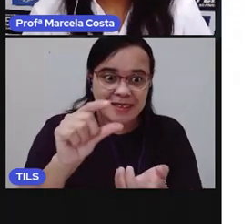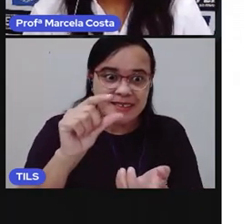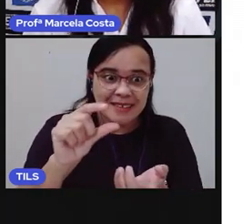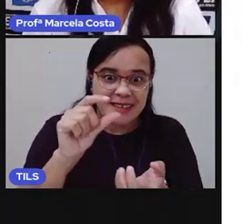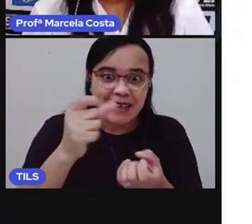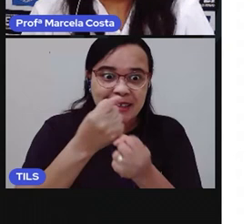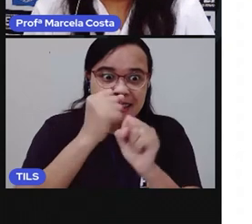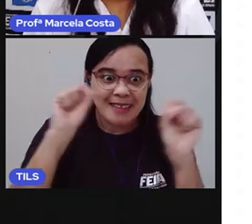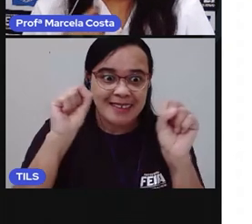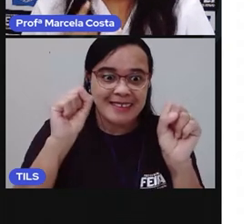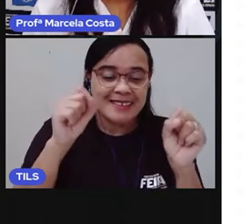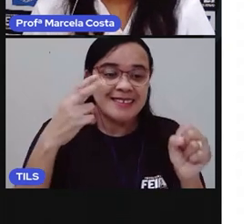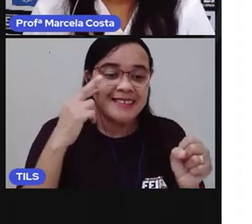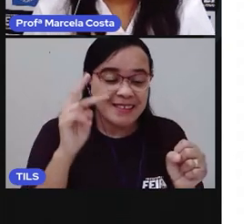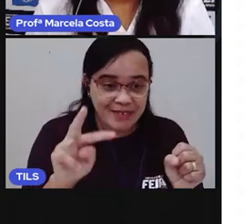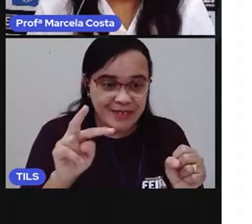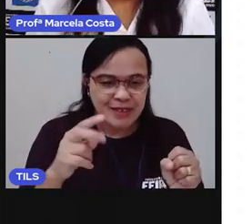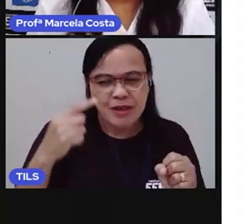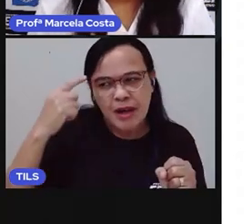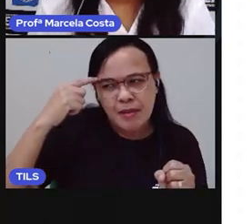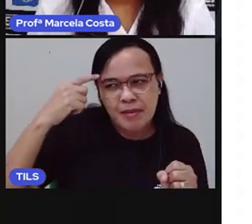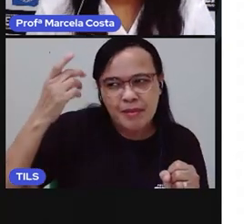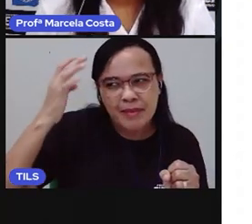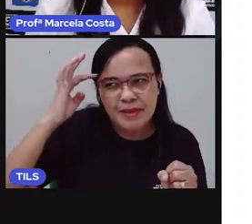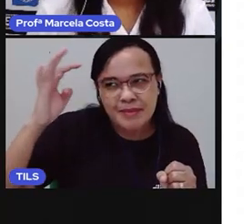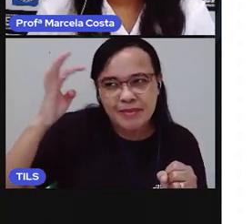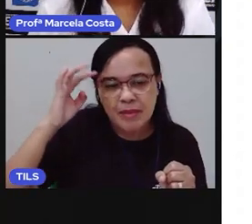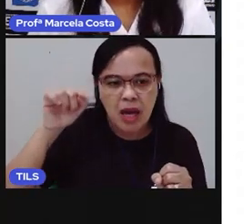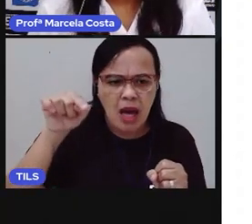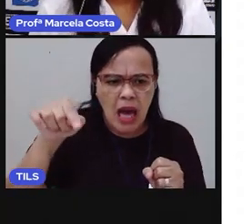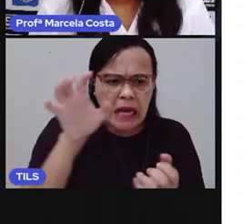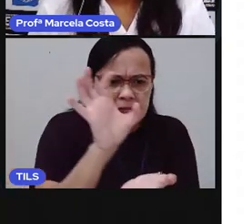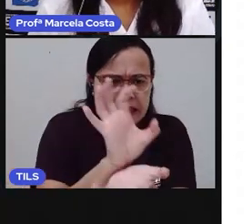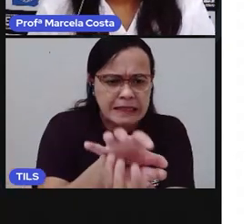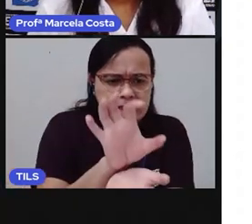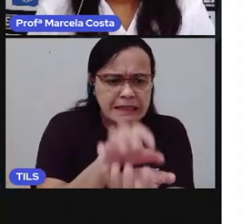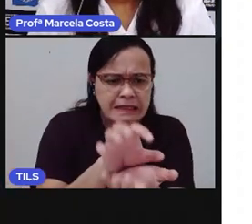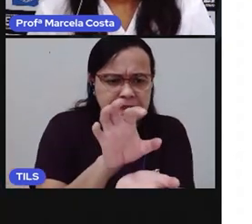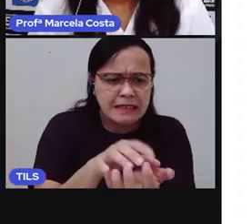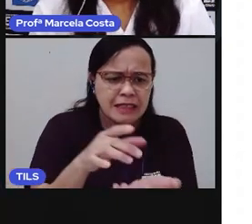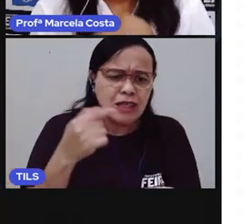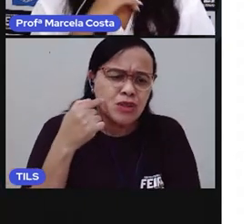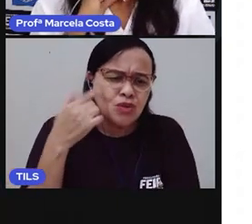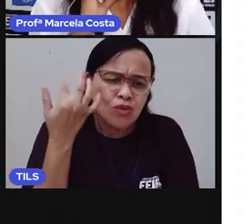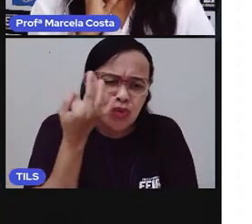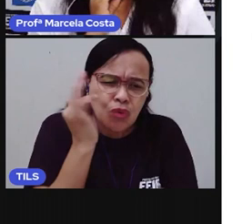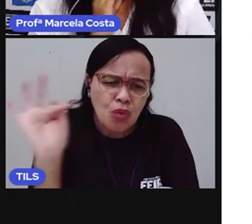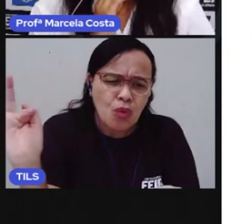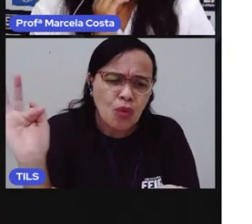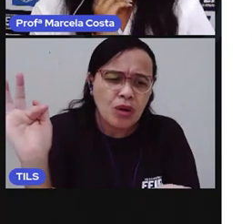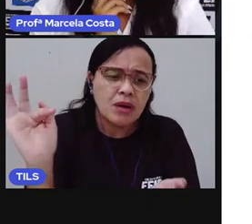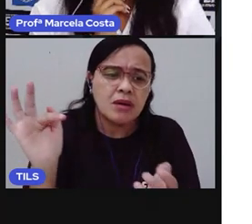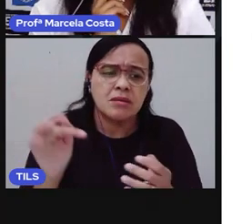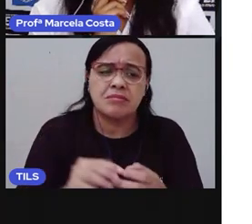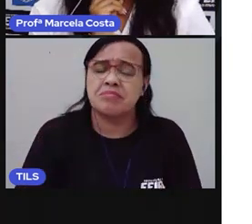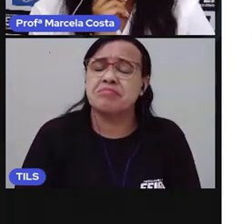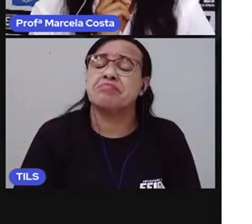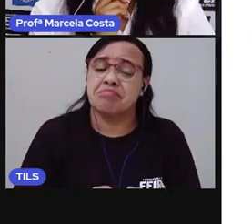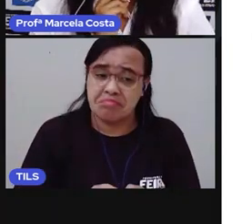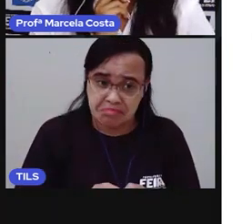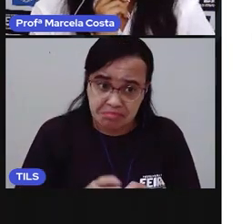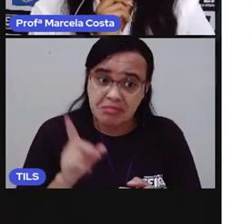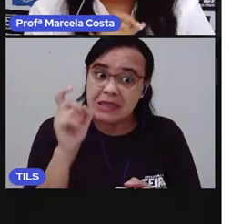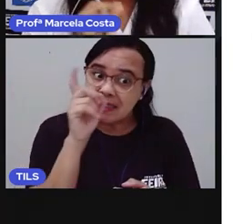grandões né isso que vamos mais de novo eu jacaré com dor de dente e deve ser uma